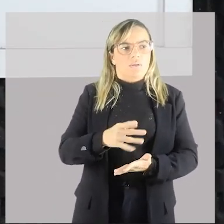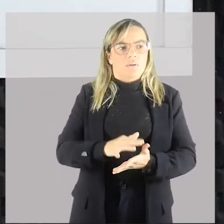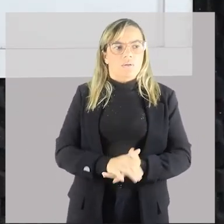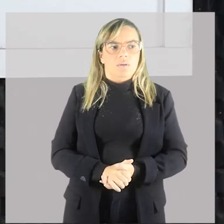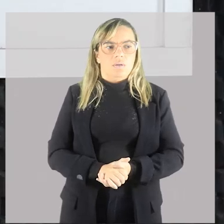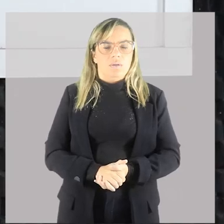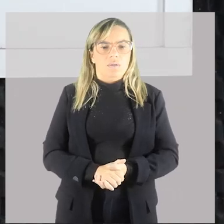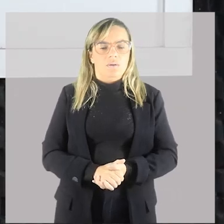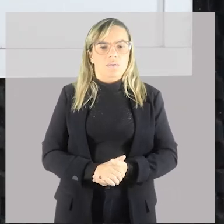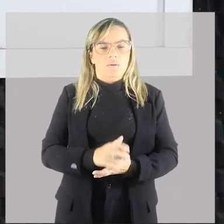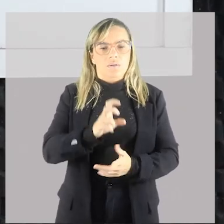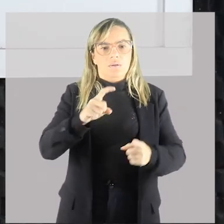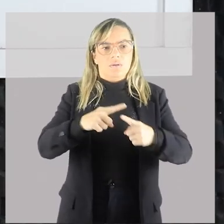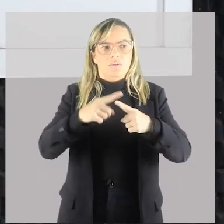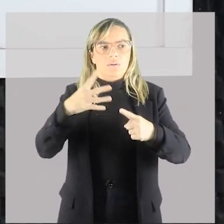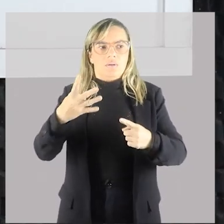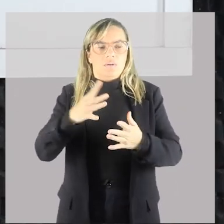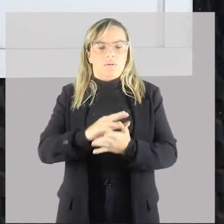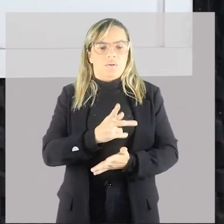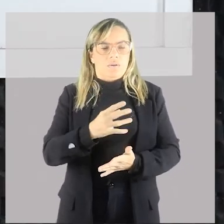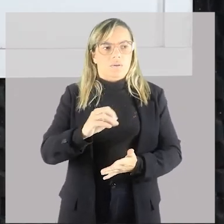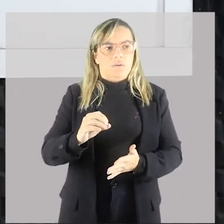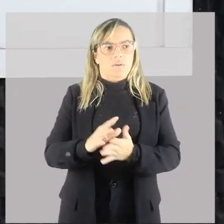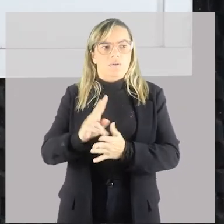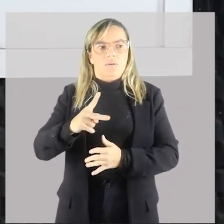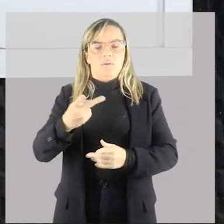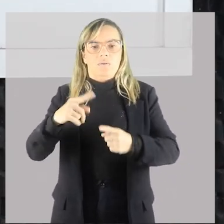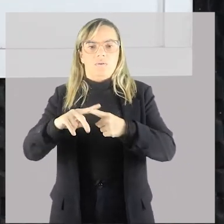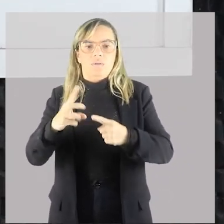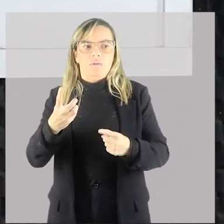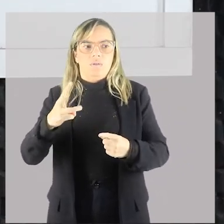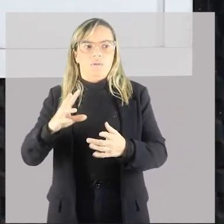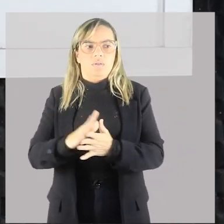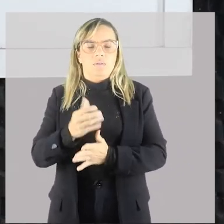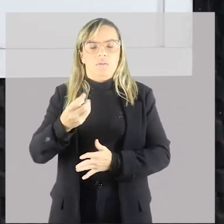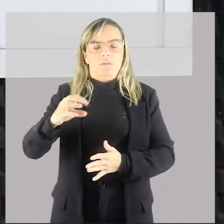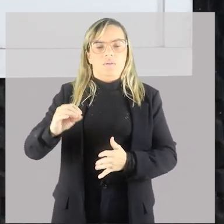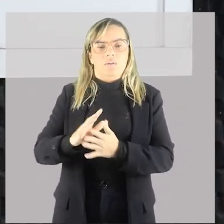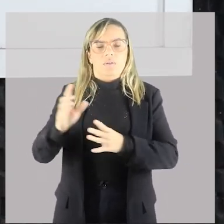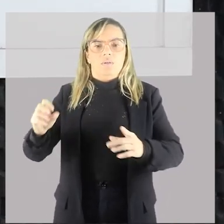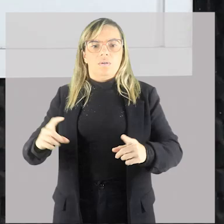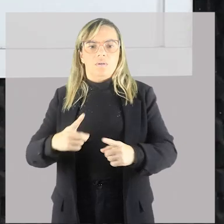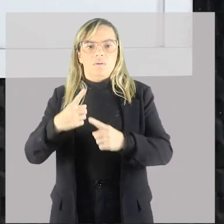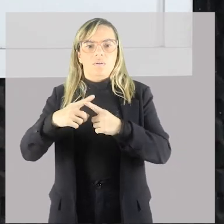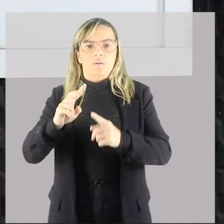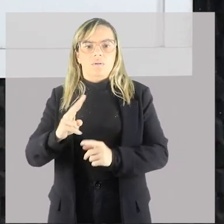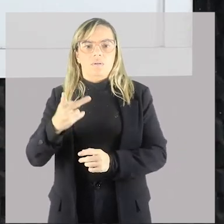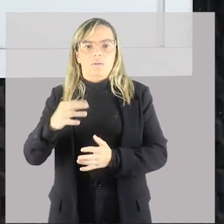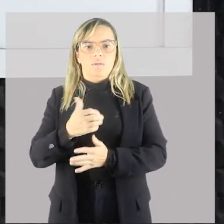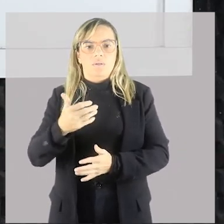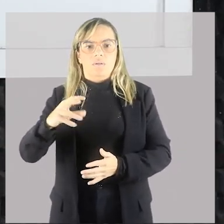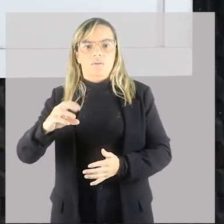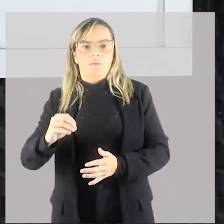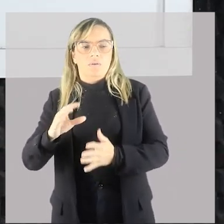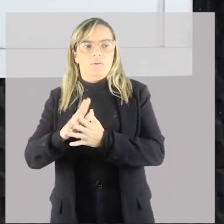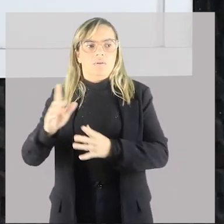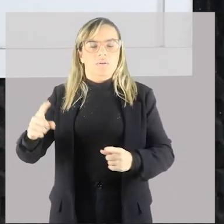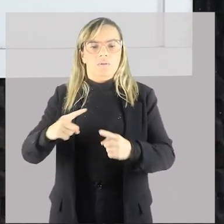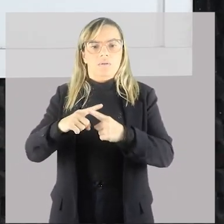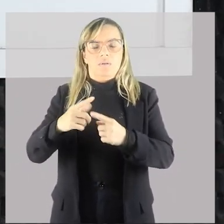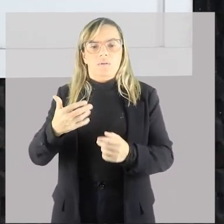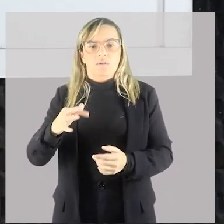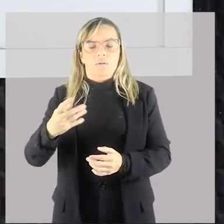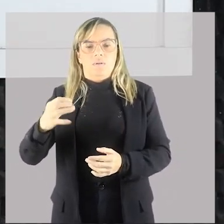igual 5 vezes 4, 20, 20 vezes 3, 60, 60 vezes 2, 120, 120 vezes